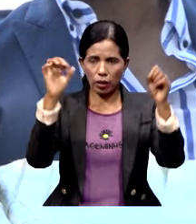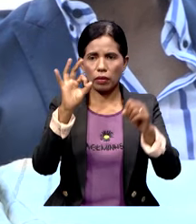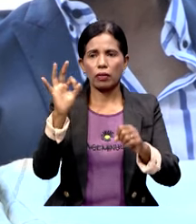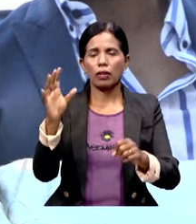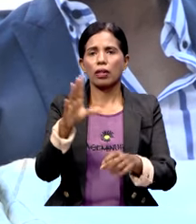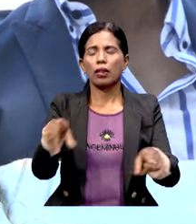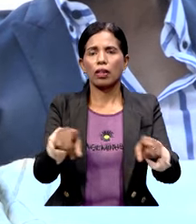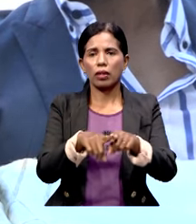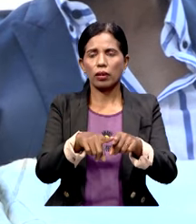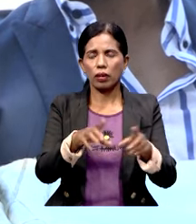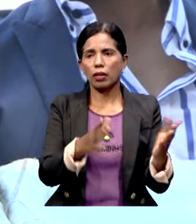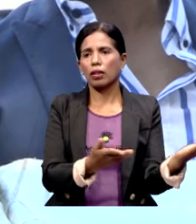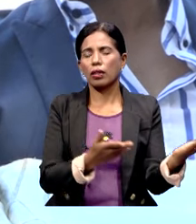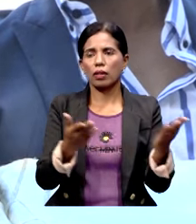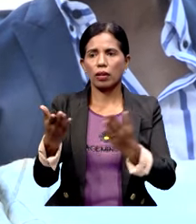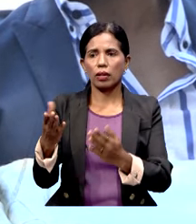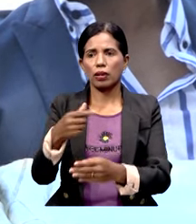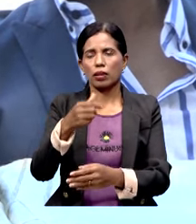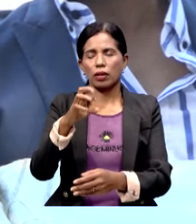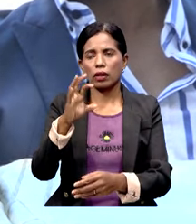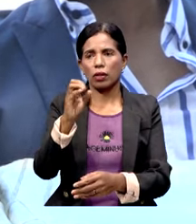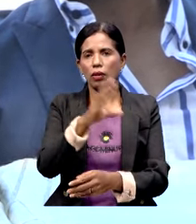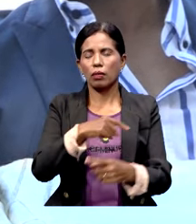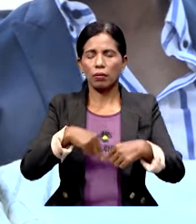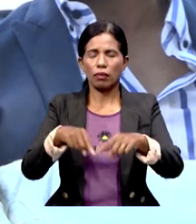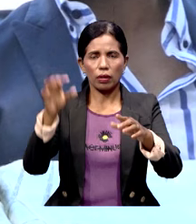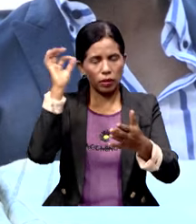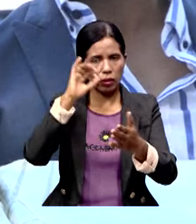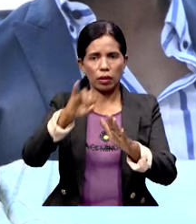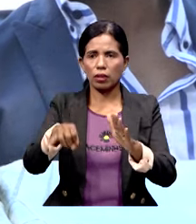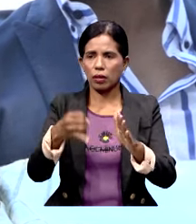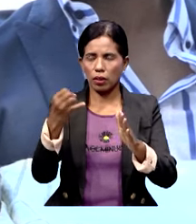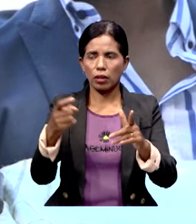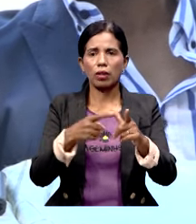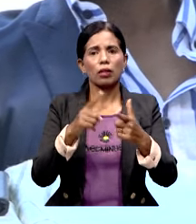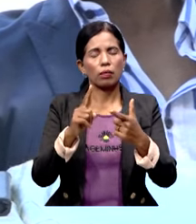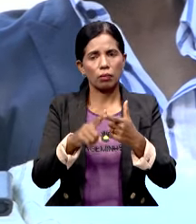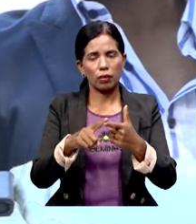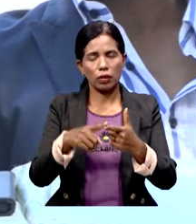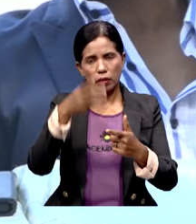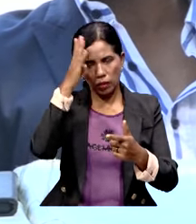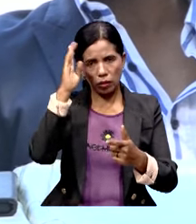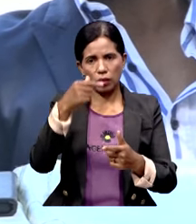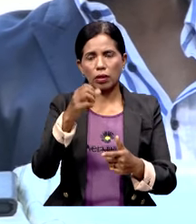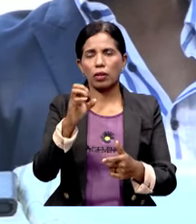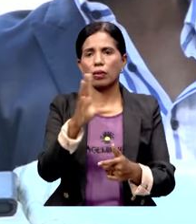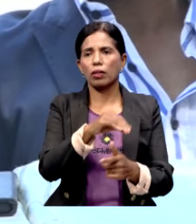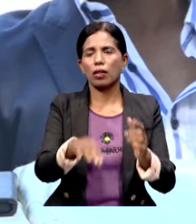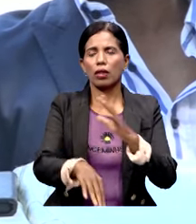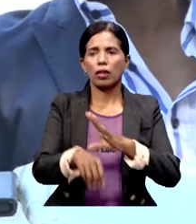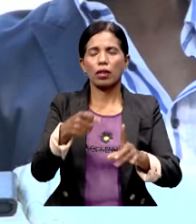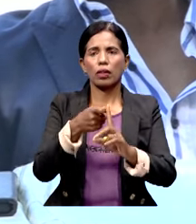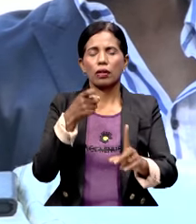interino, Lori nomeia Rica, senhor Gregório Correa Bafale, secretário-geral, depois de senhor Gregório Correa resinan ia